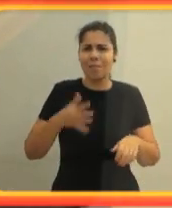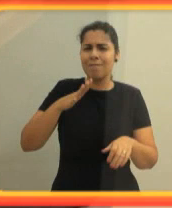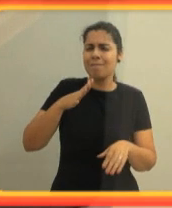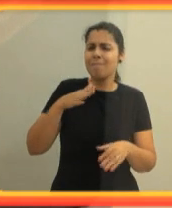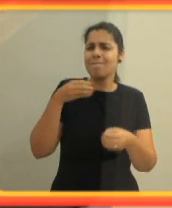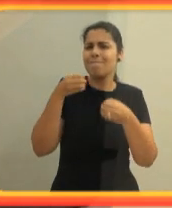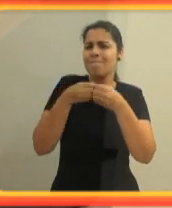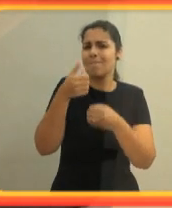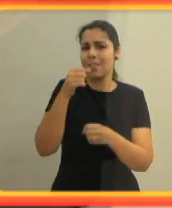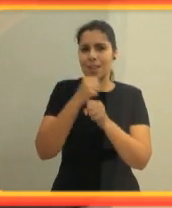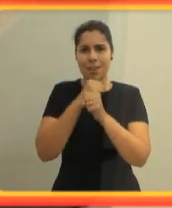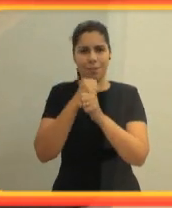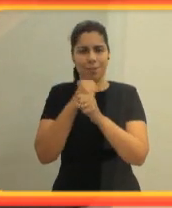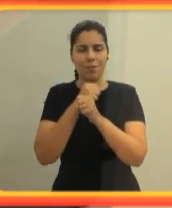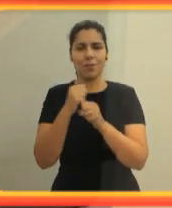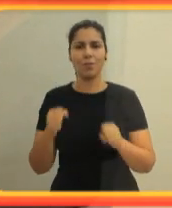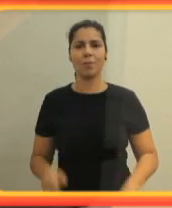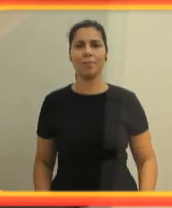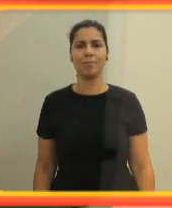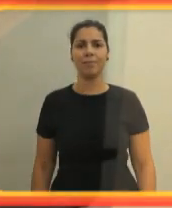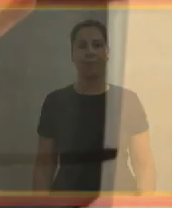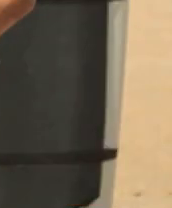faz aproximadamente 10 anos.